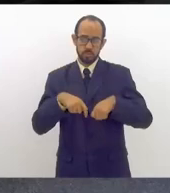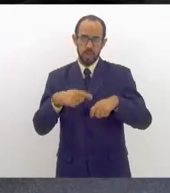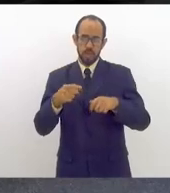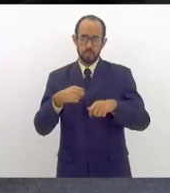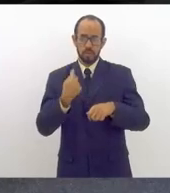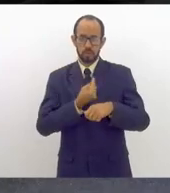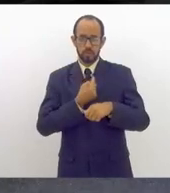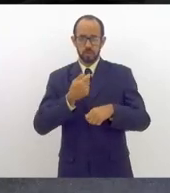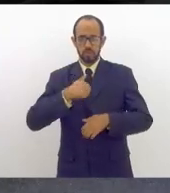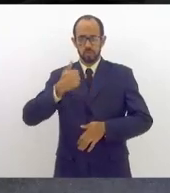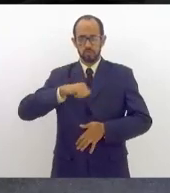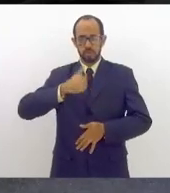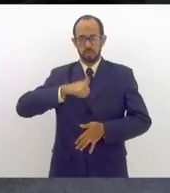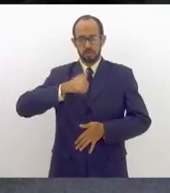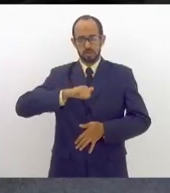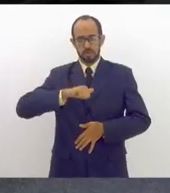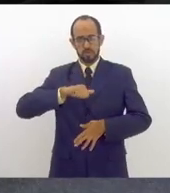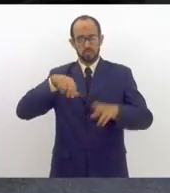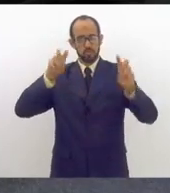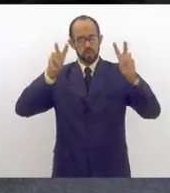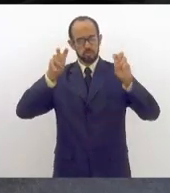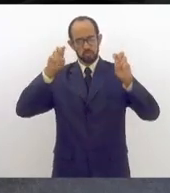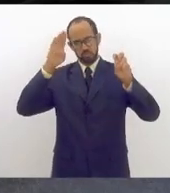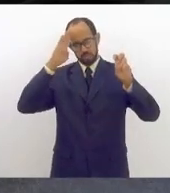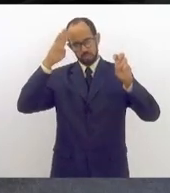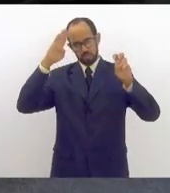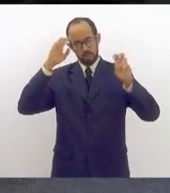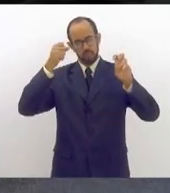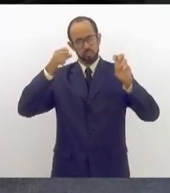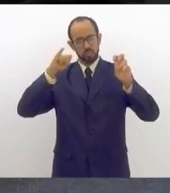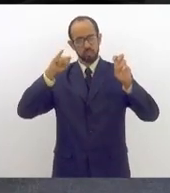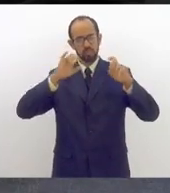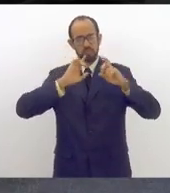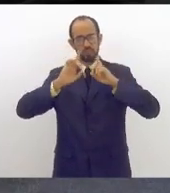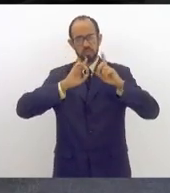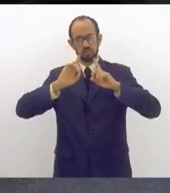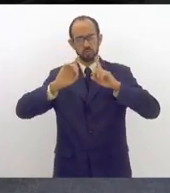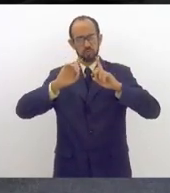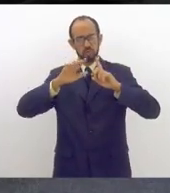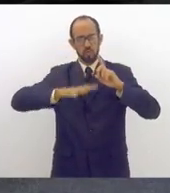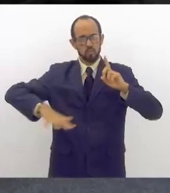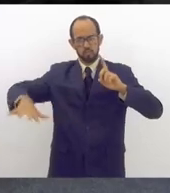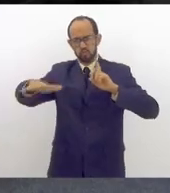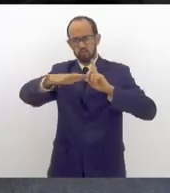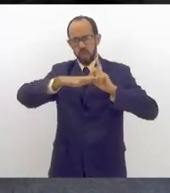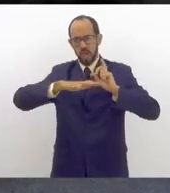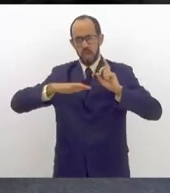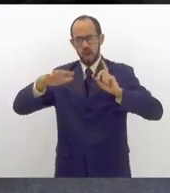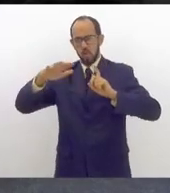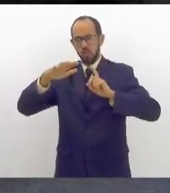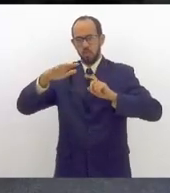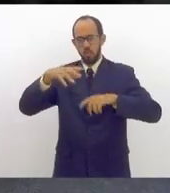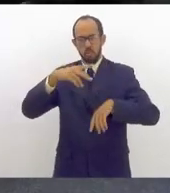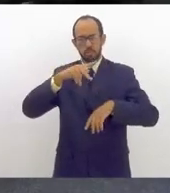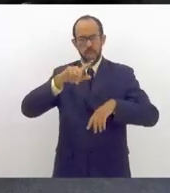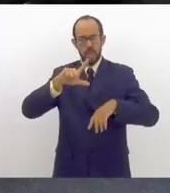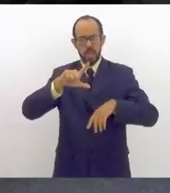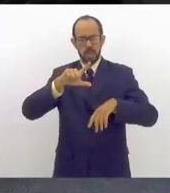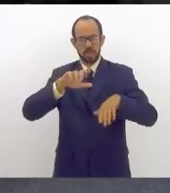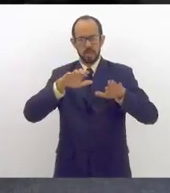de apreciar um mérito sem uma ampla discussão com um projeto dessa